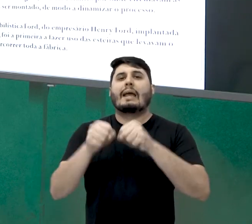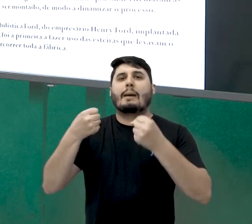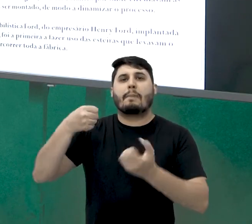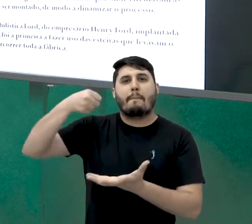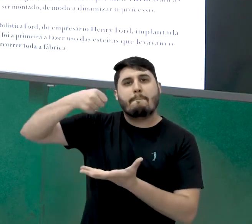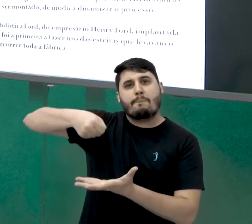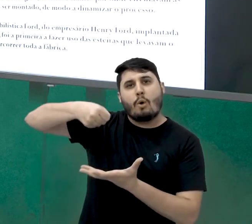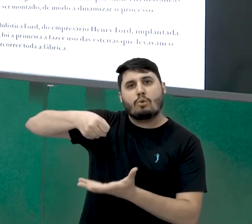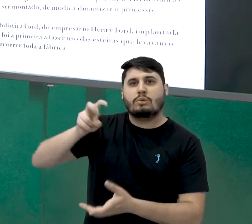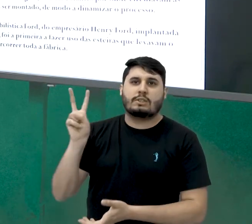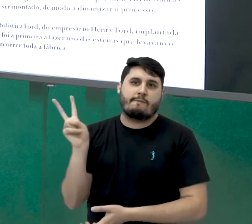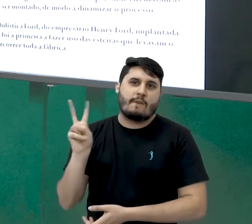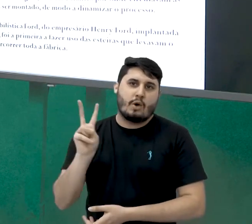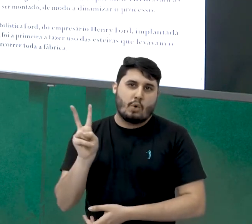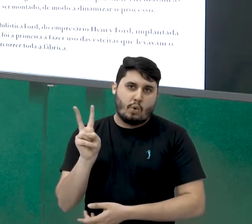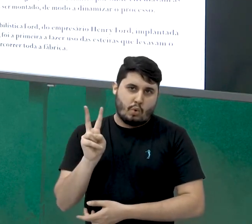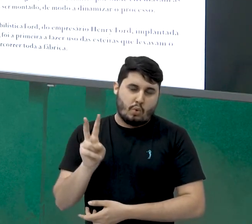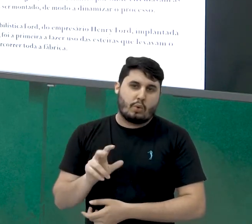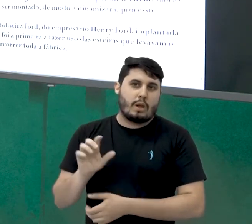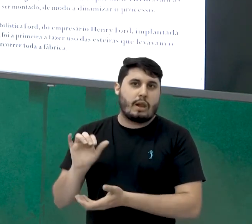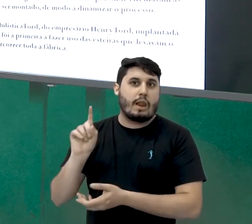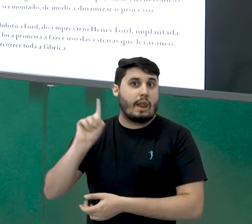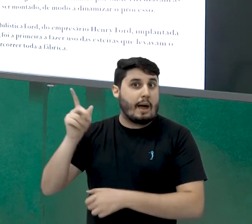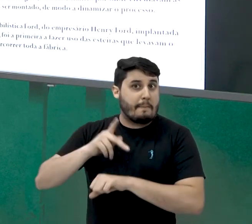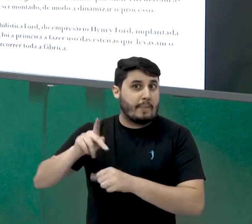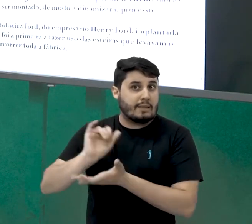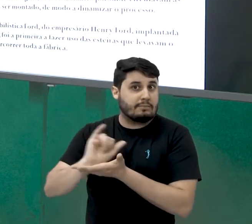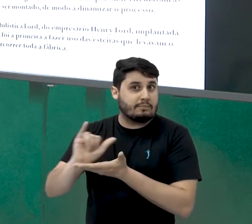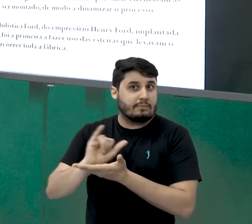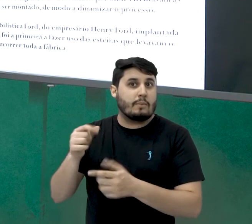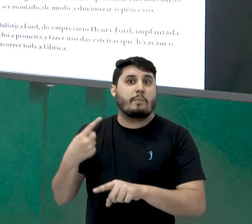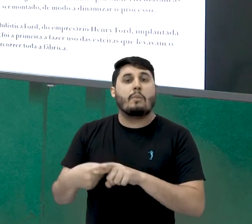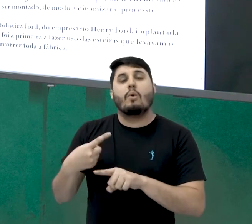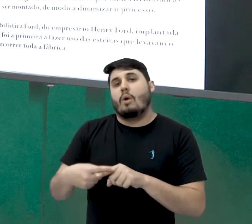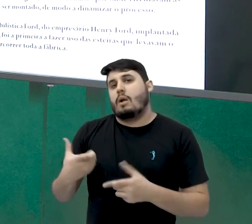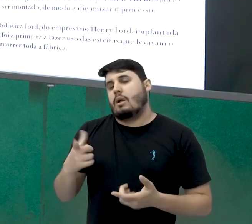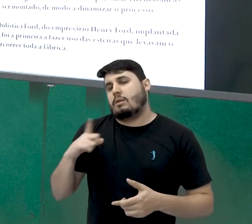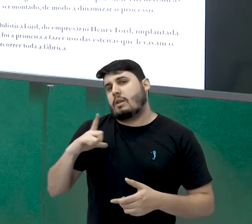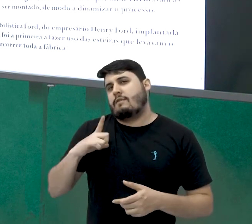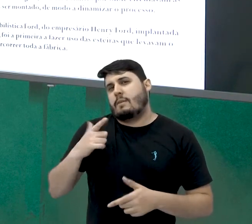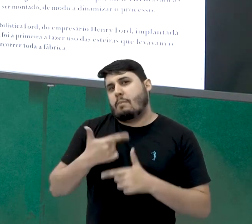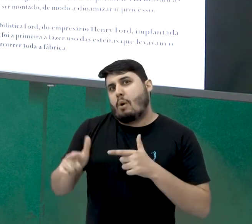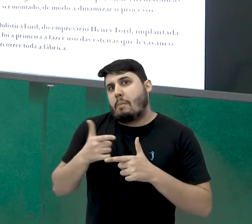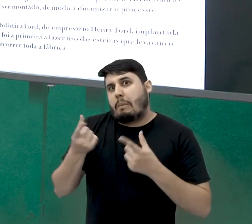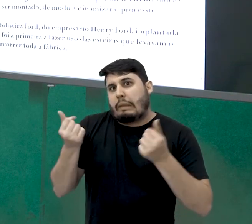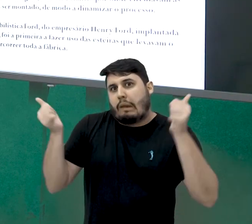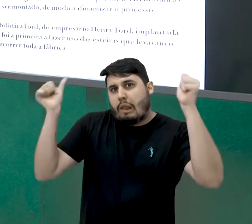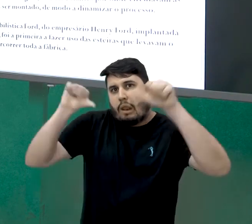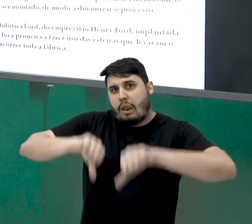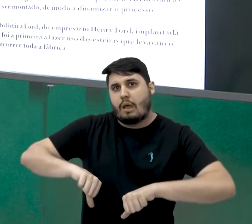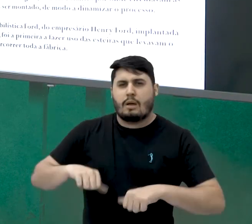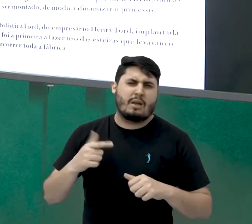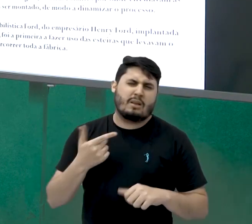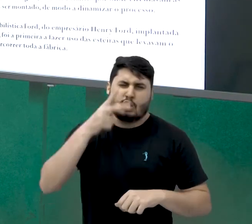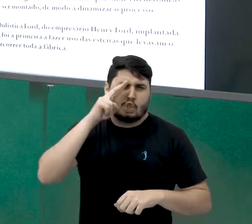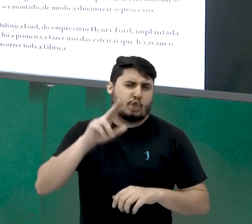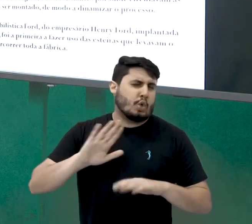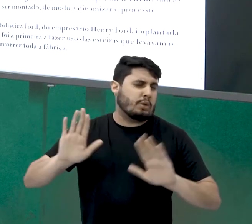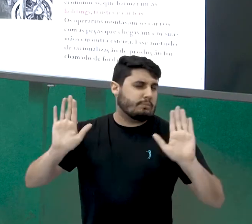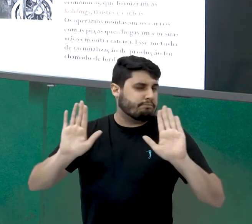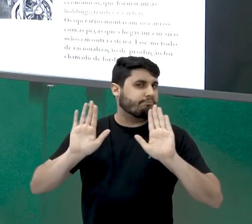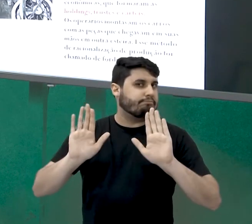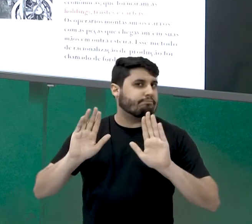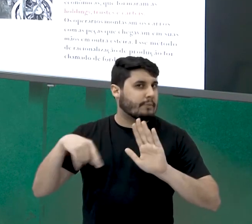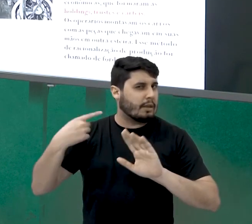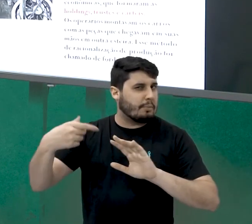Nova York, com a crise de superprodução. Tá bom? Mas isso aí é uma outra história. Beleza? Então, nessa